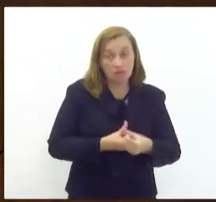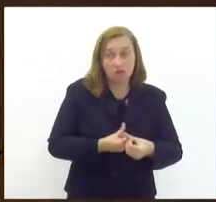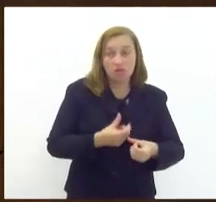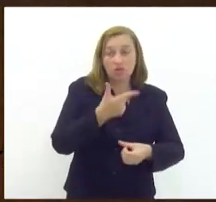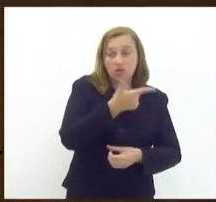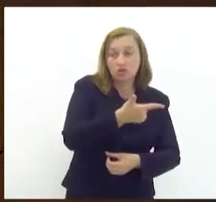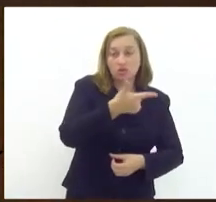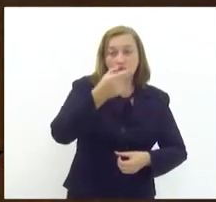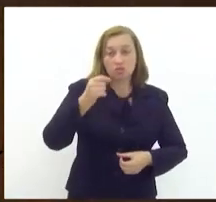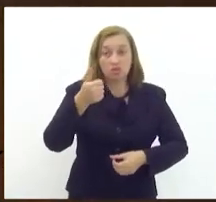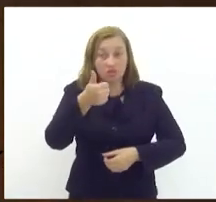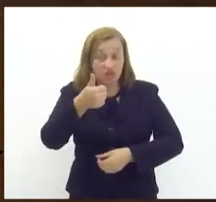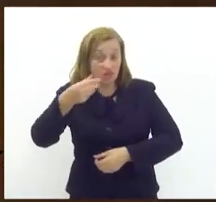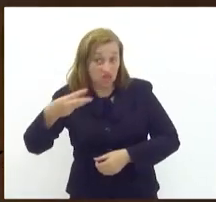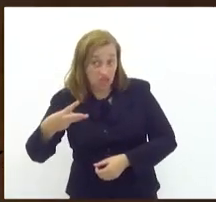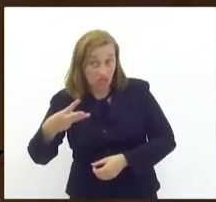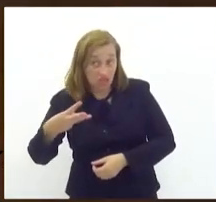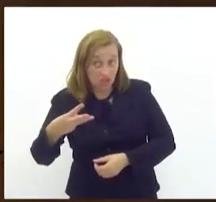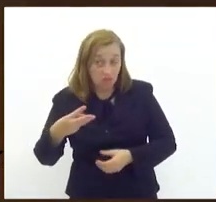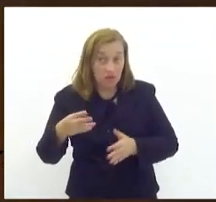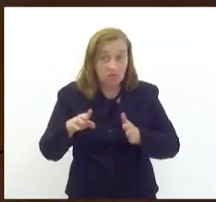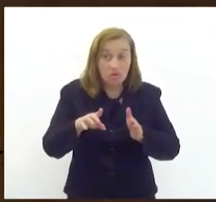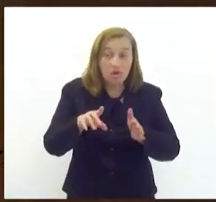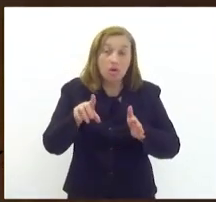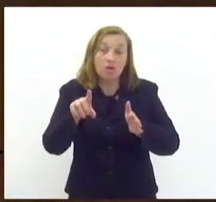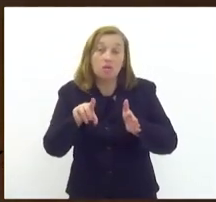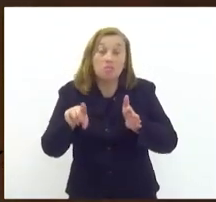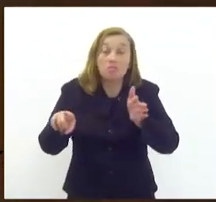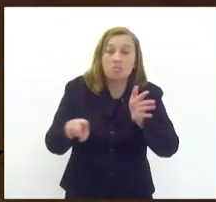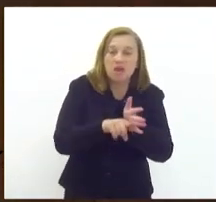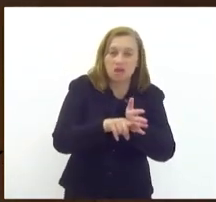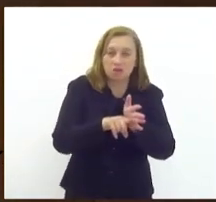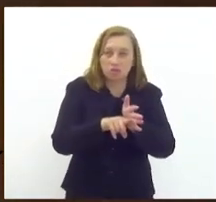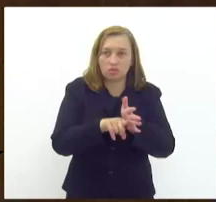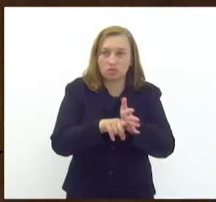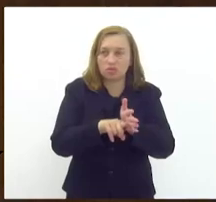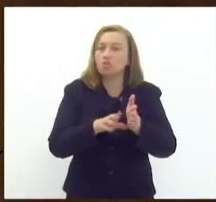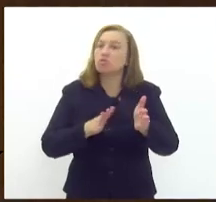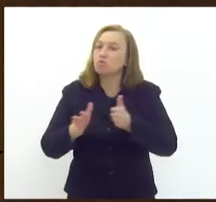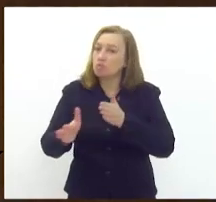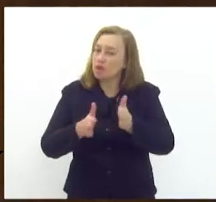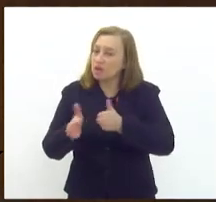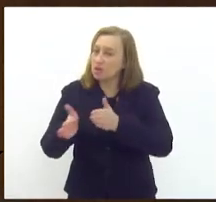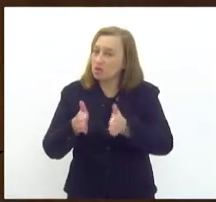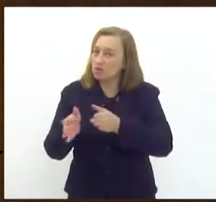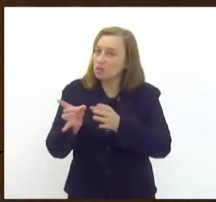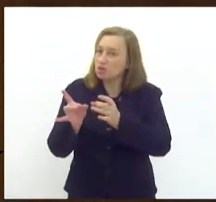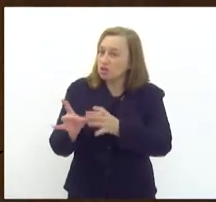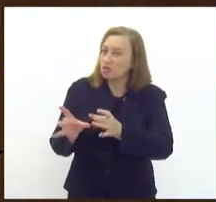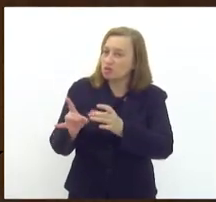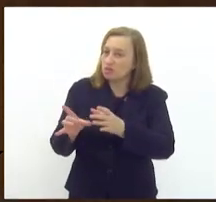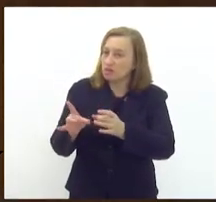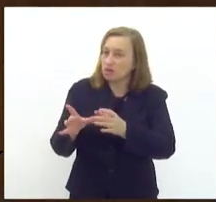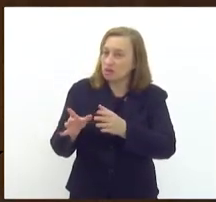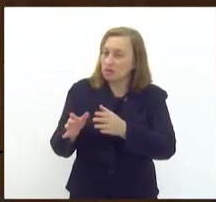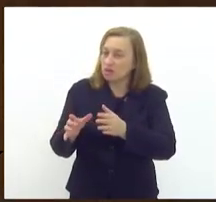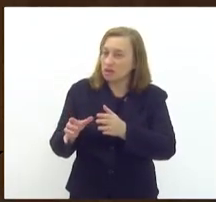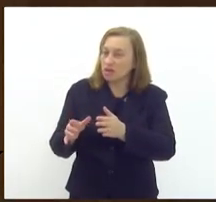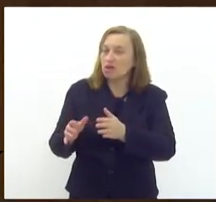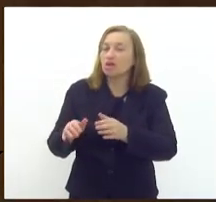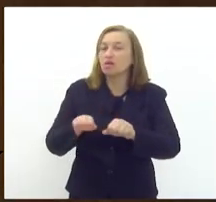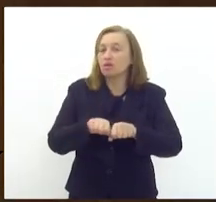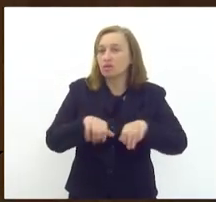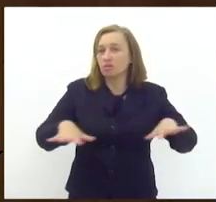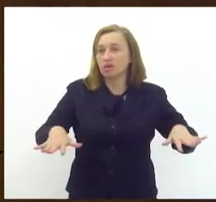2023 ainda foi inferior tá ao período do comércio na época da pandemia que